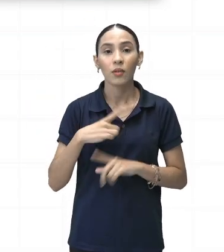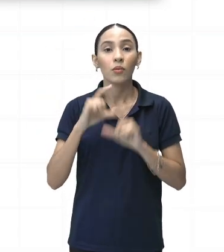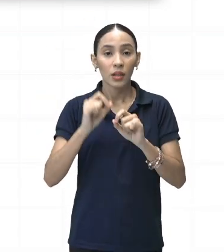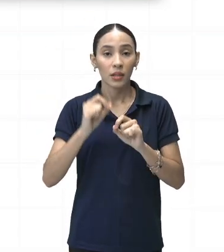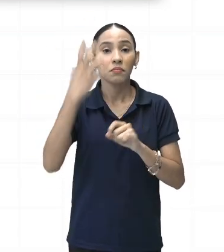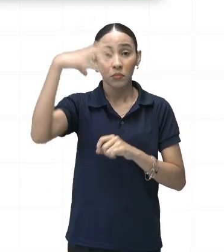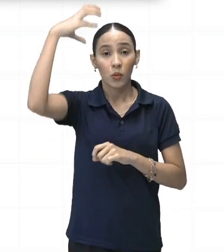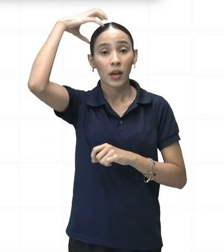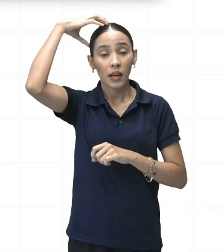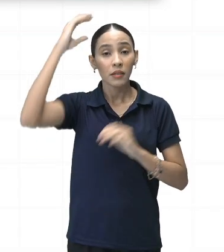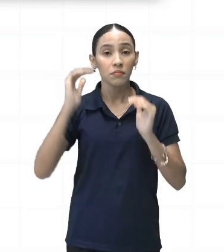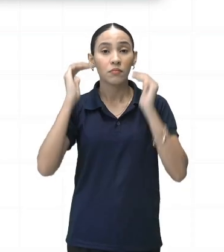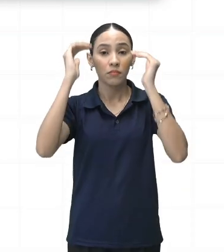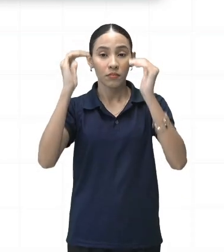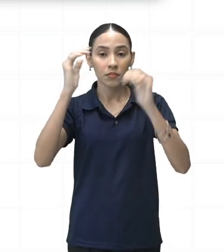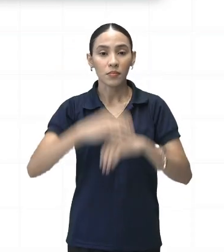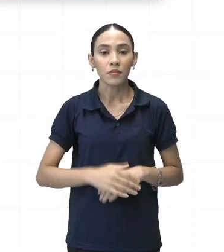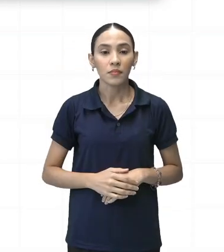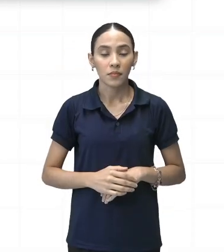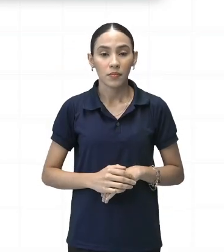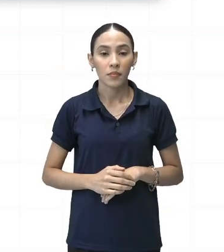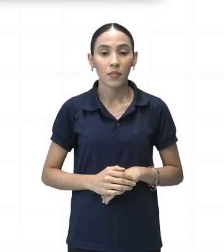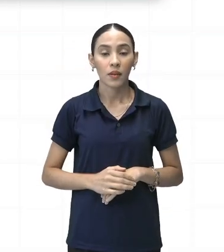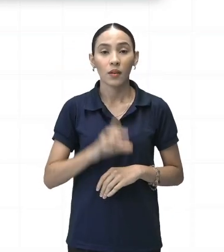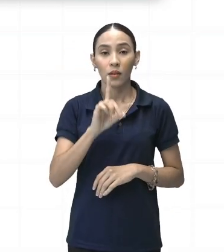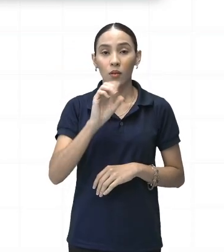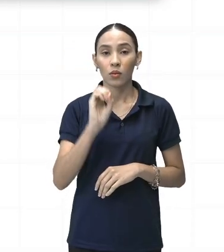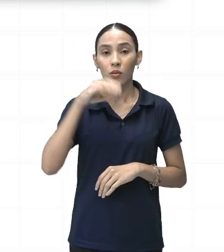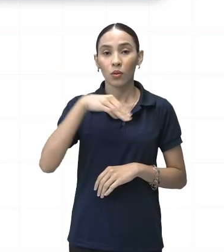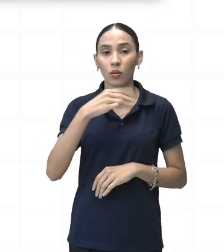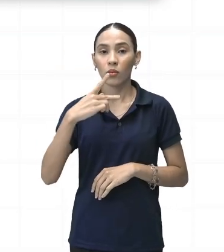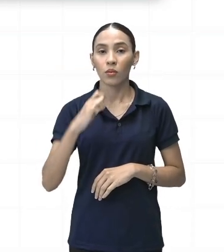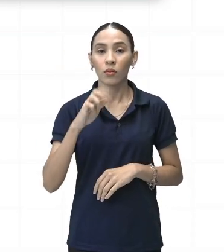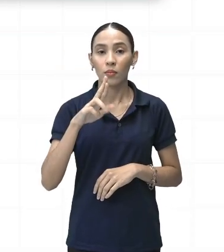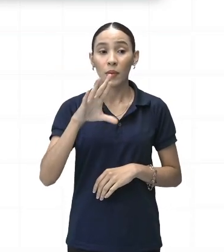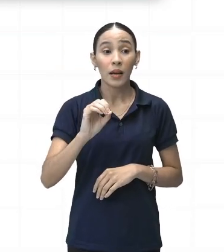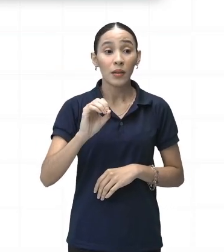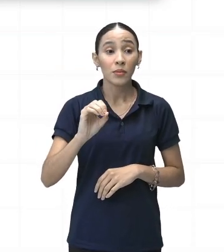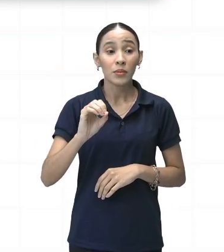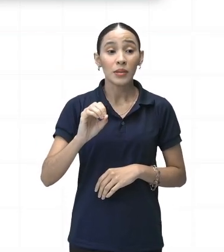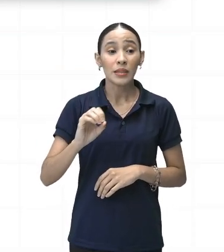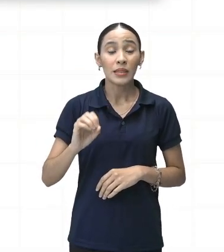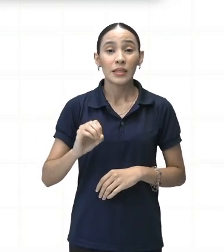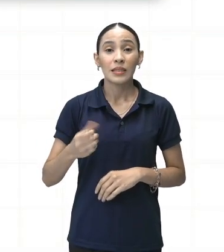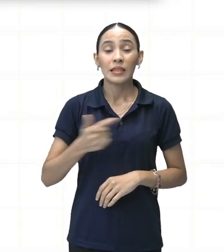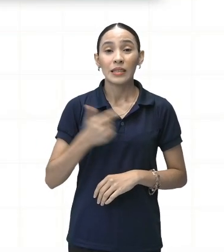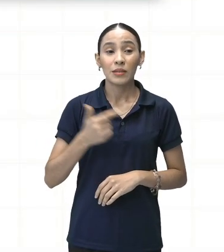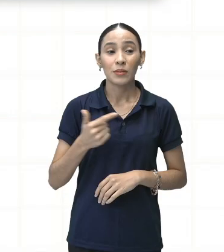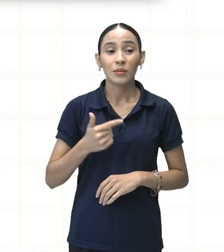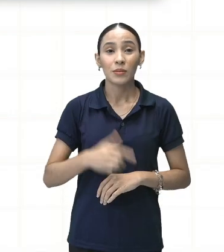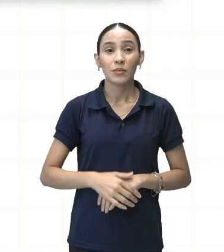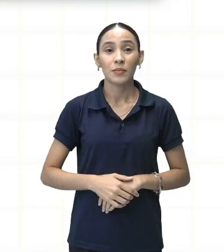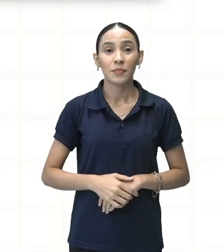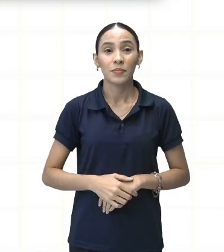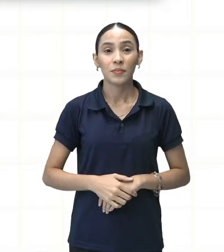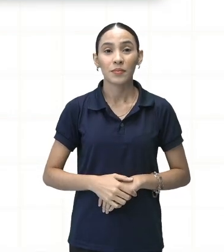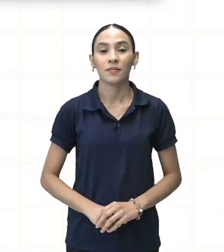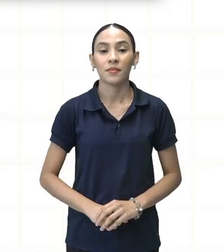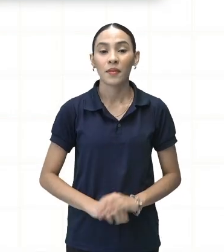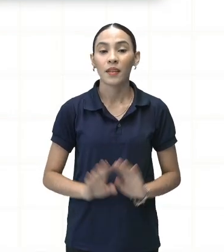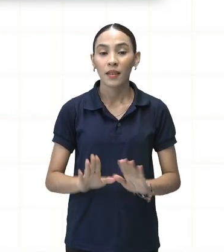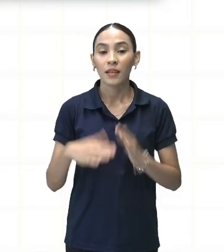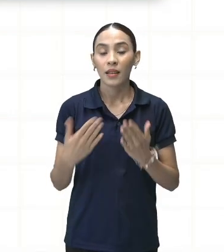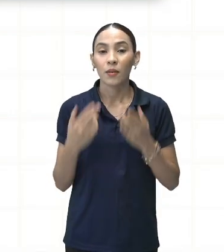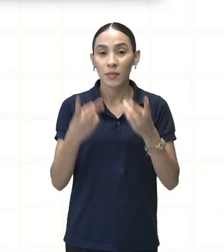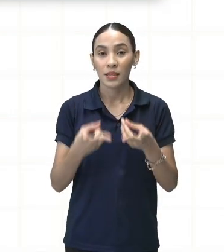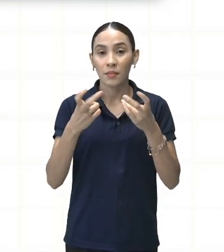que houve nesse período, Havia a presença do imperador, certo? Que no caso era Dom Pedro II. Vamos